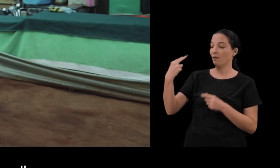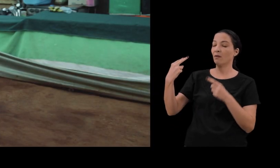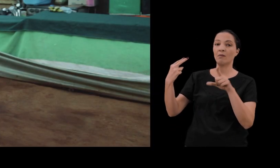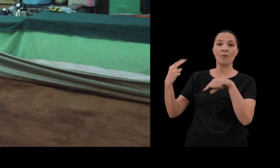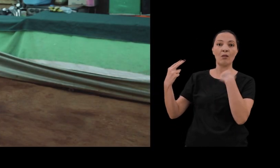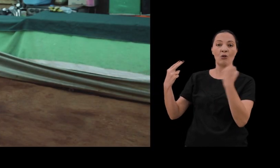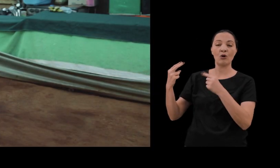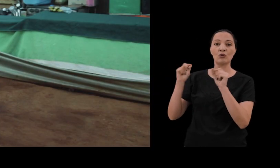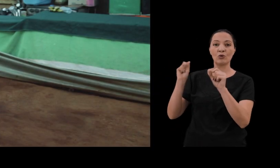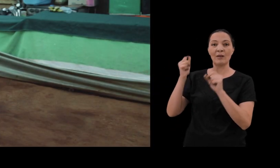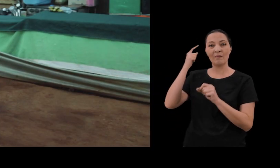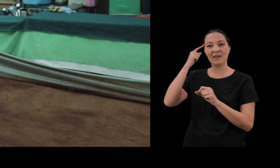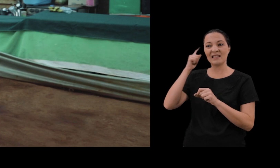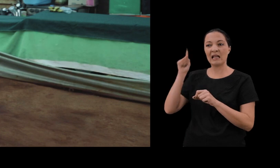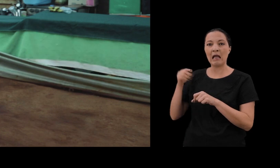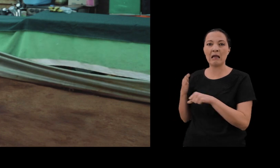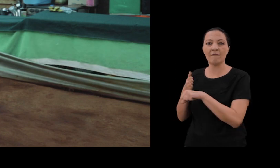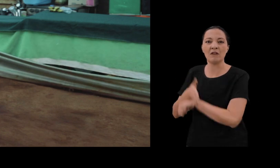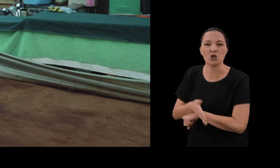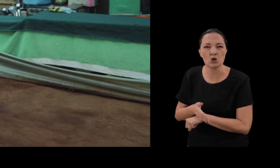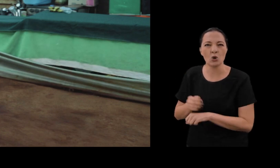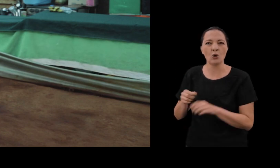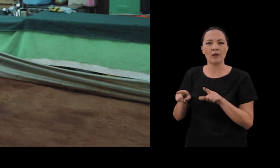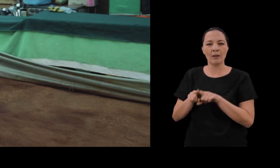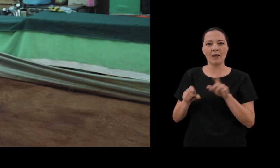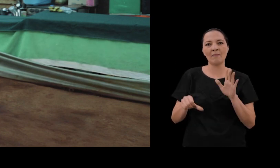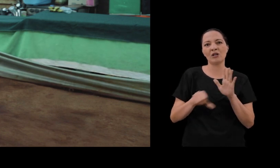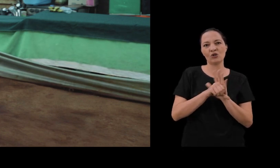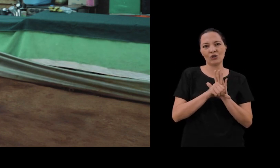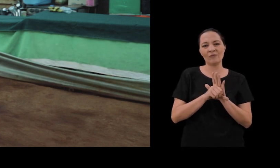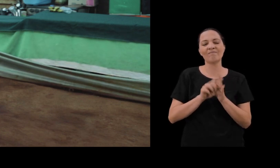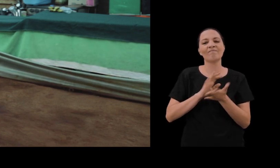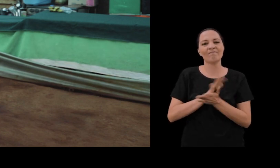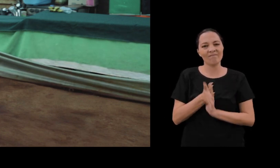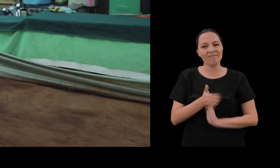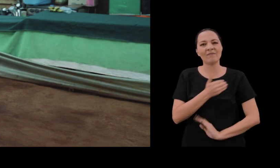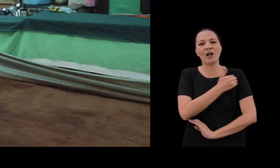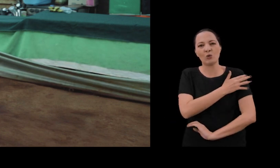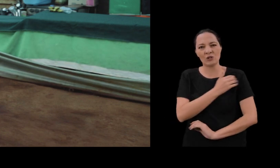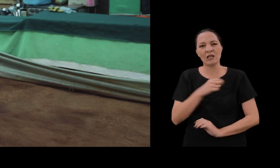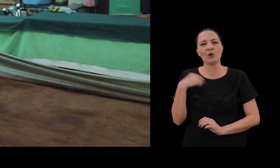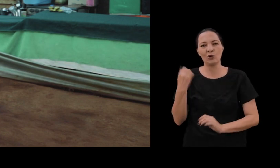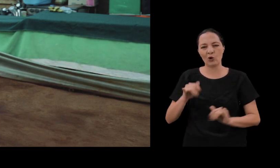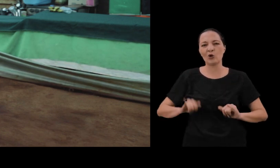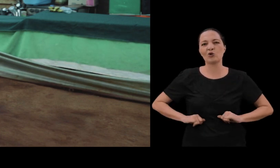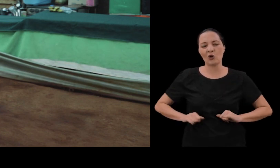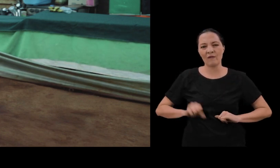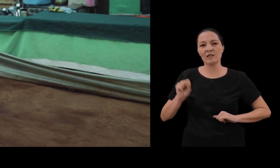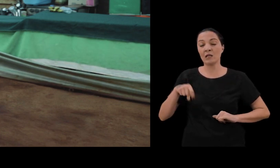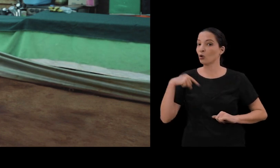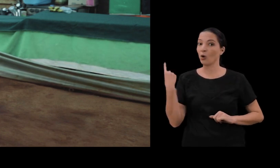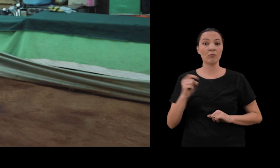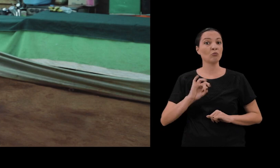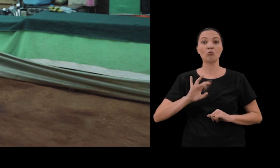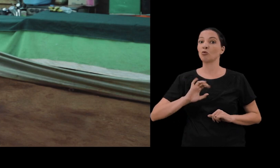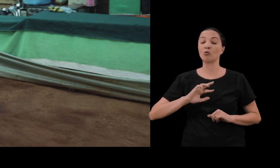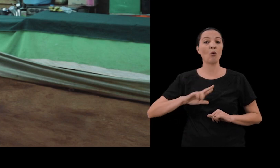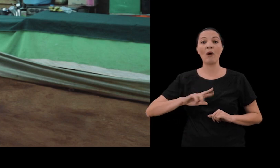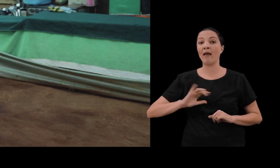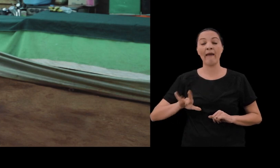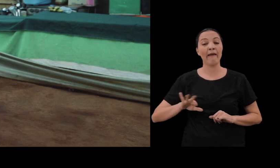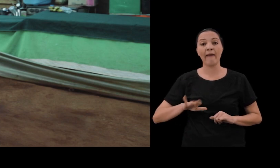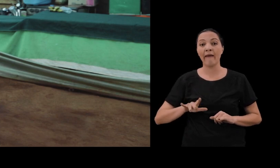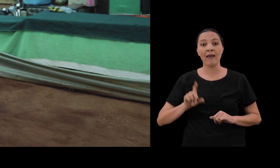invasor, como bandido. Esse preconceito nós sofremos, né? E nós não somos nada disso. Nós só somos uma